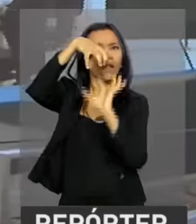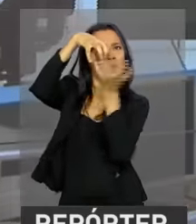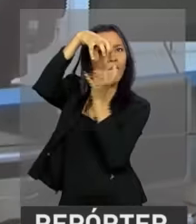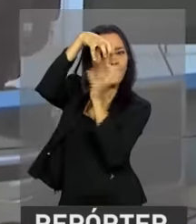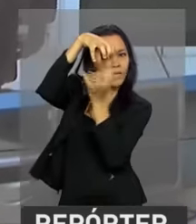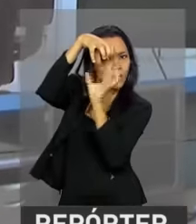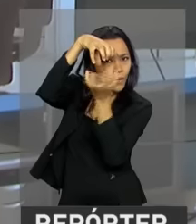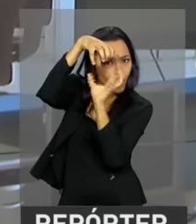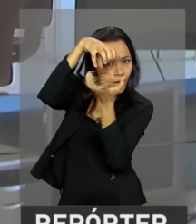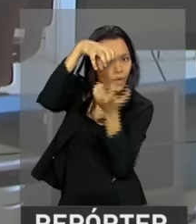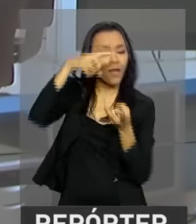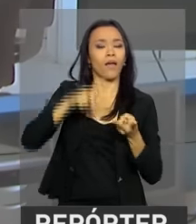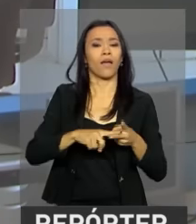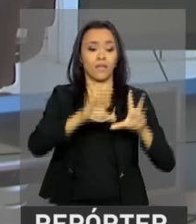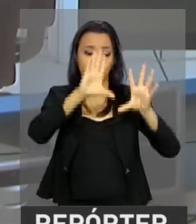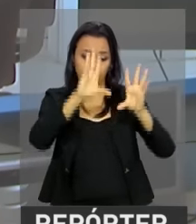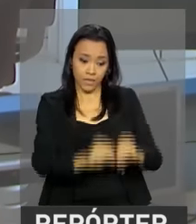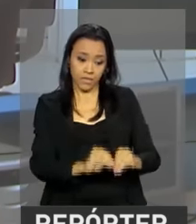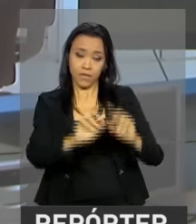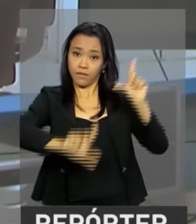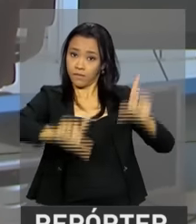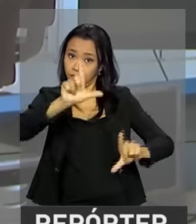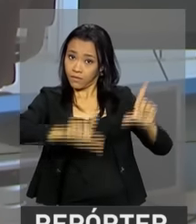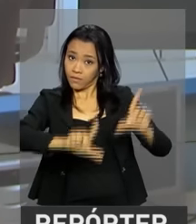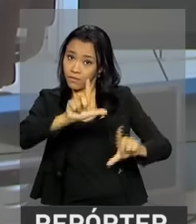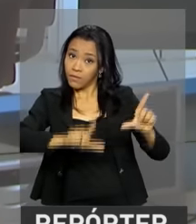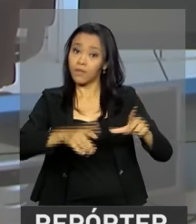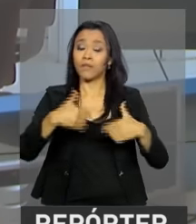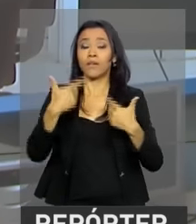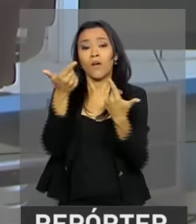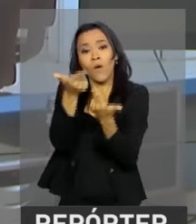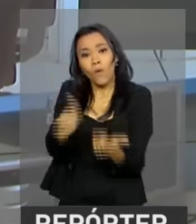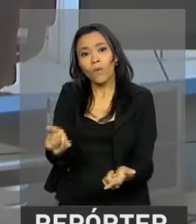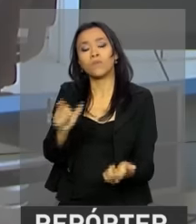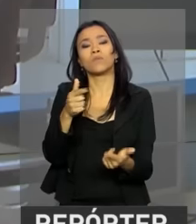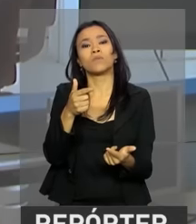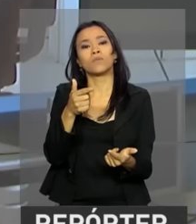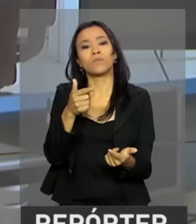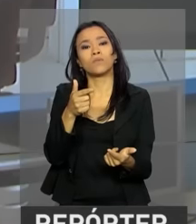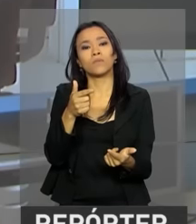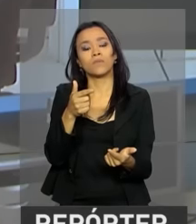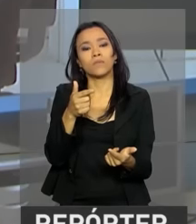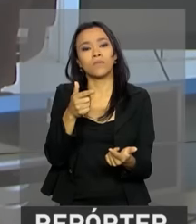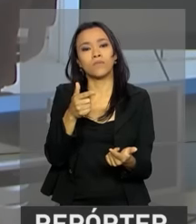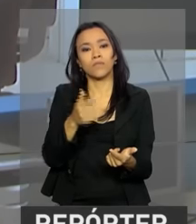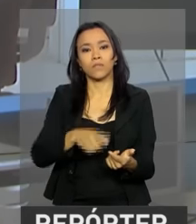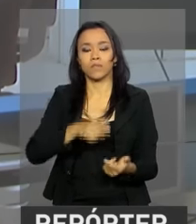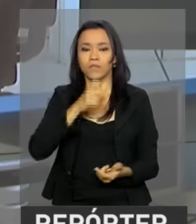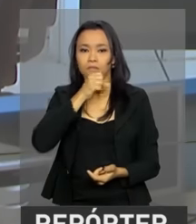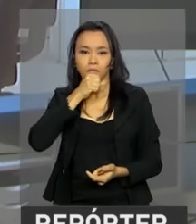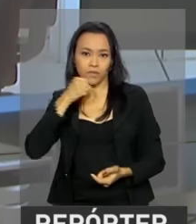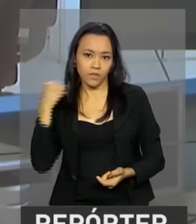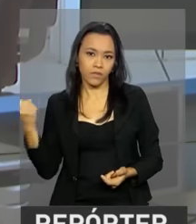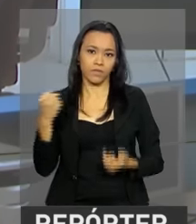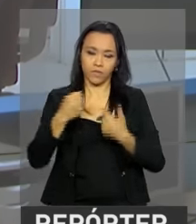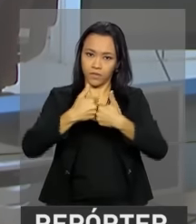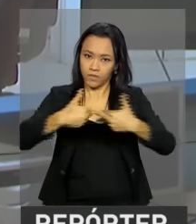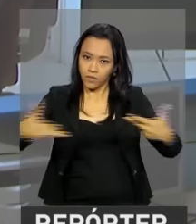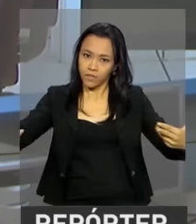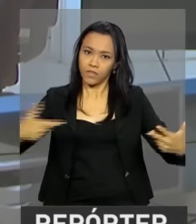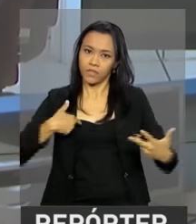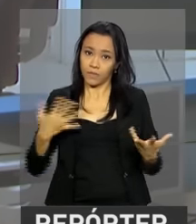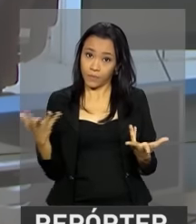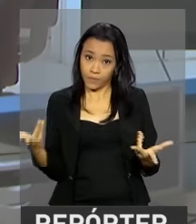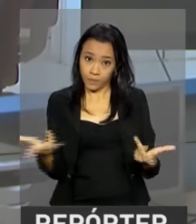lâmpadas desligar aparelhos em standby e escolher e escolher eletrodomésticos mais eficientes